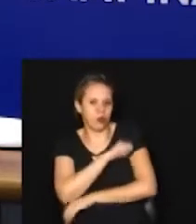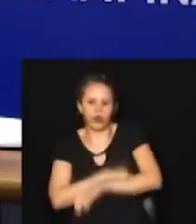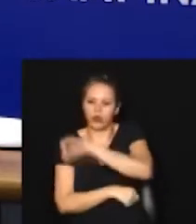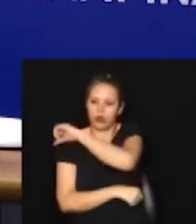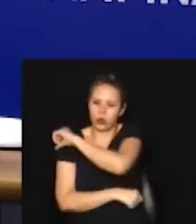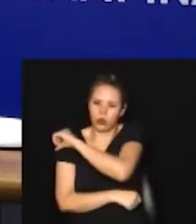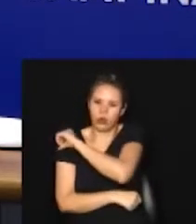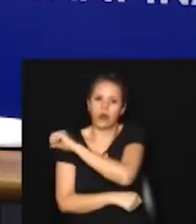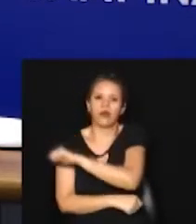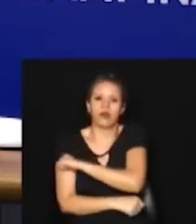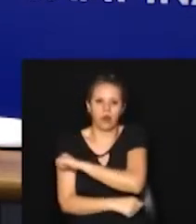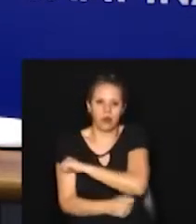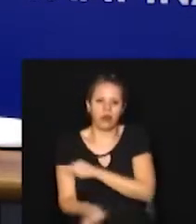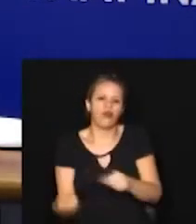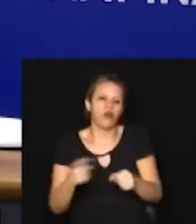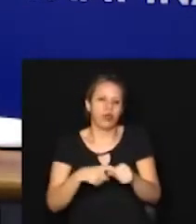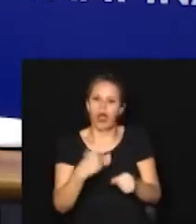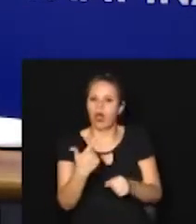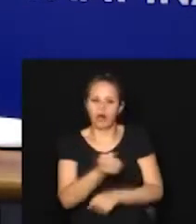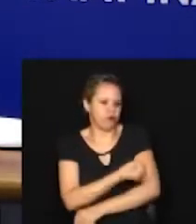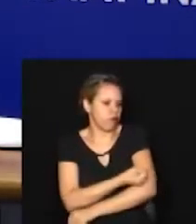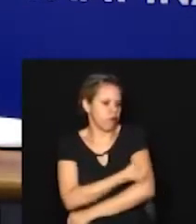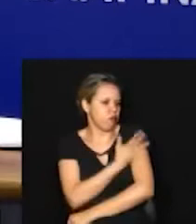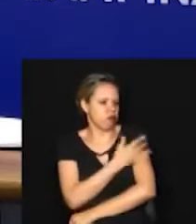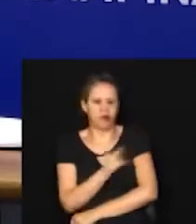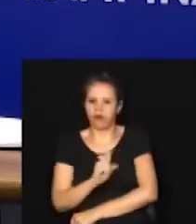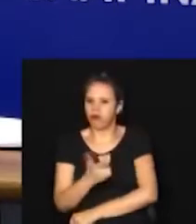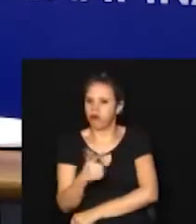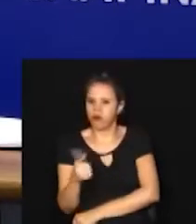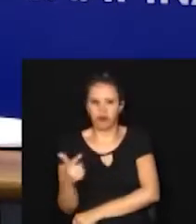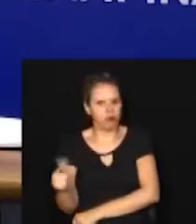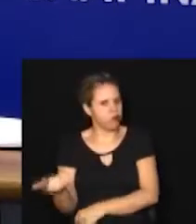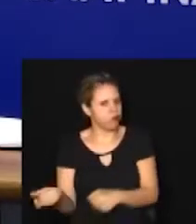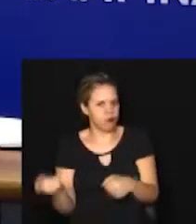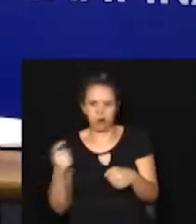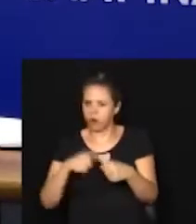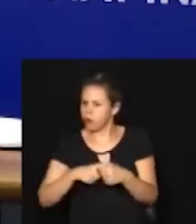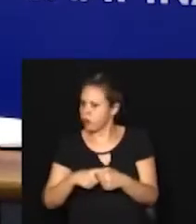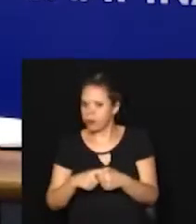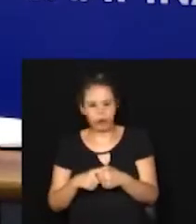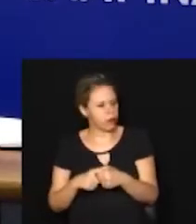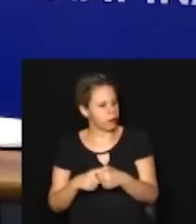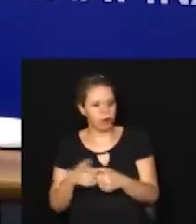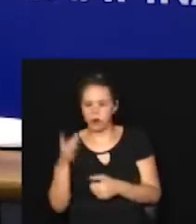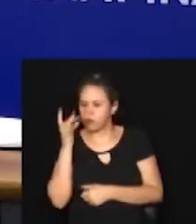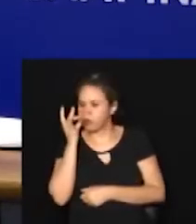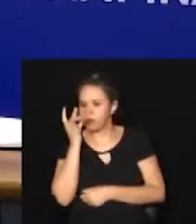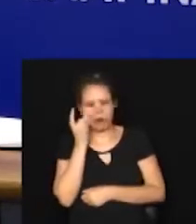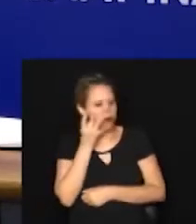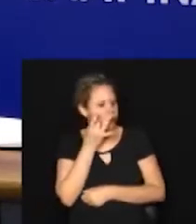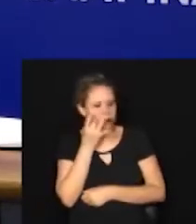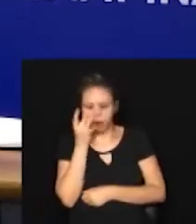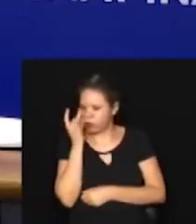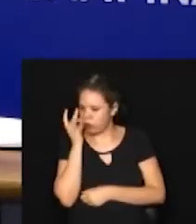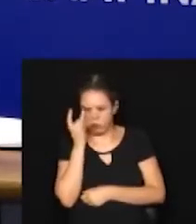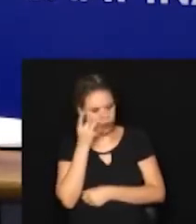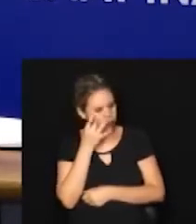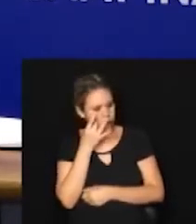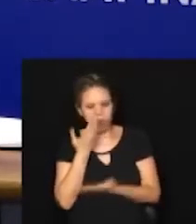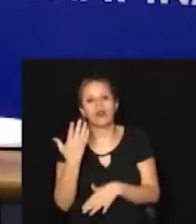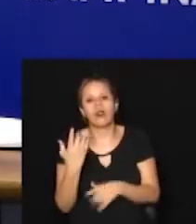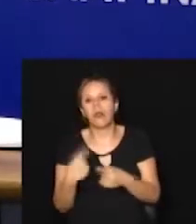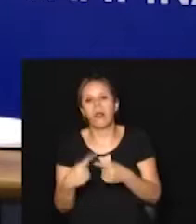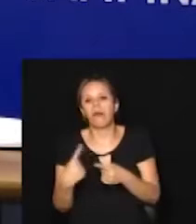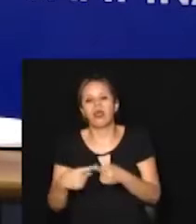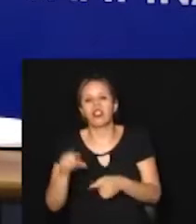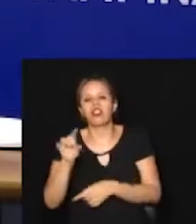ano. As outras séries nós não teremos o retorno presencial na rede